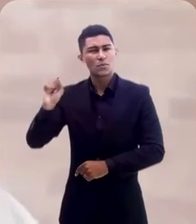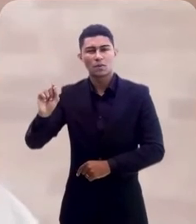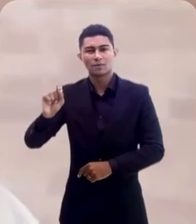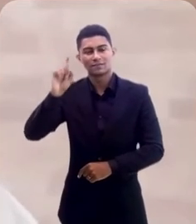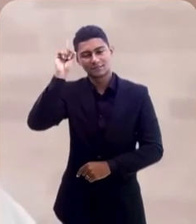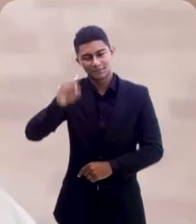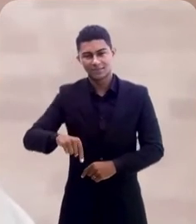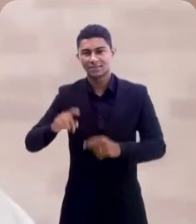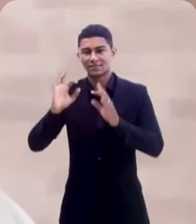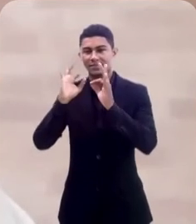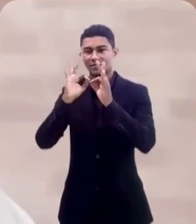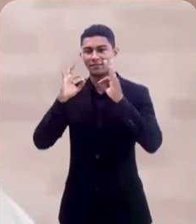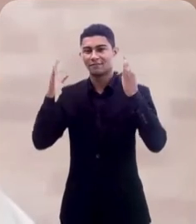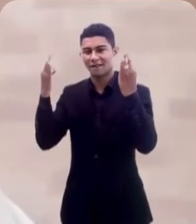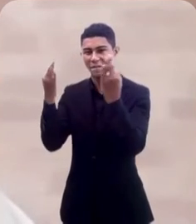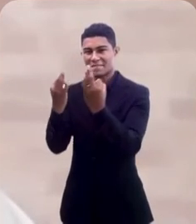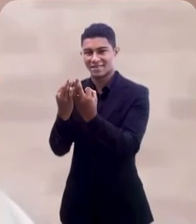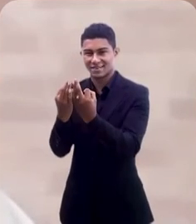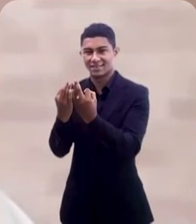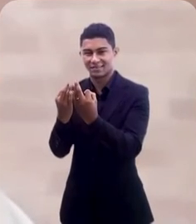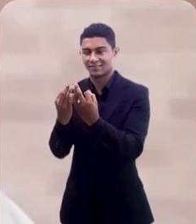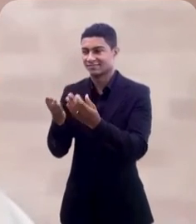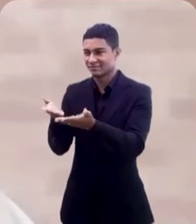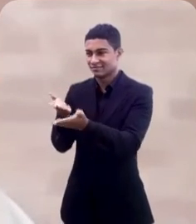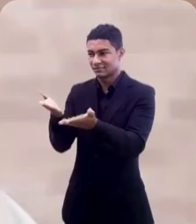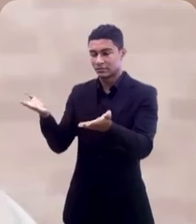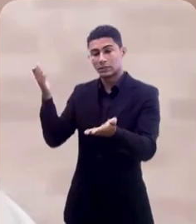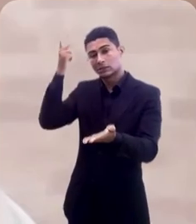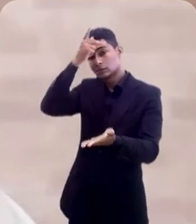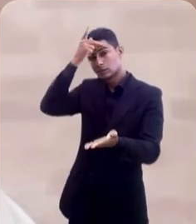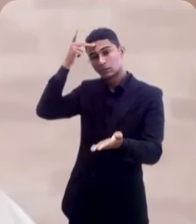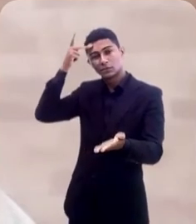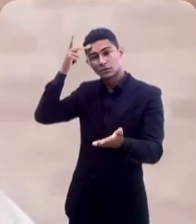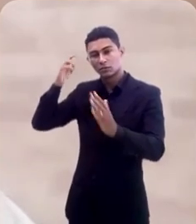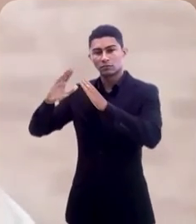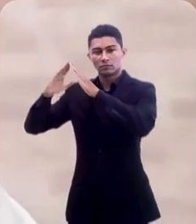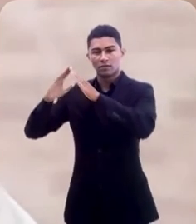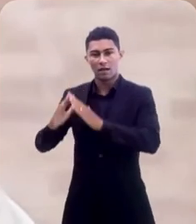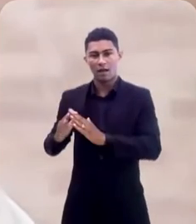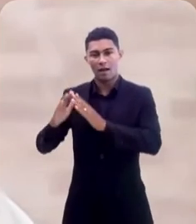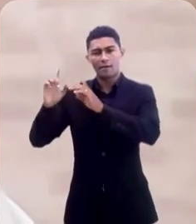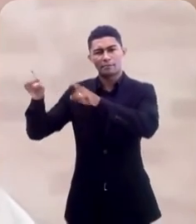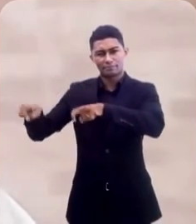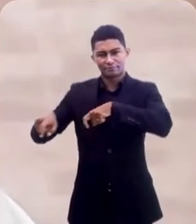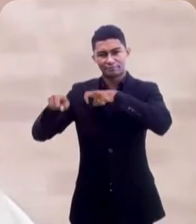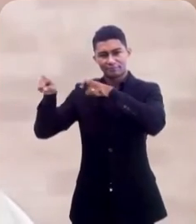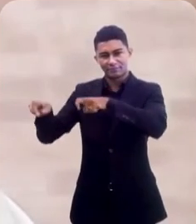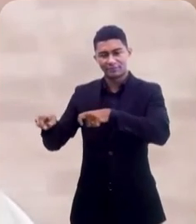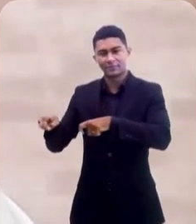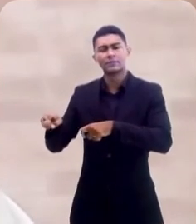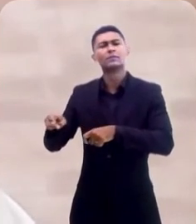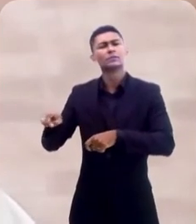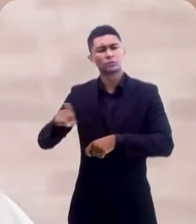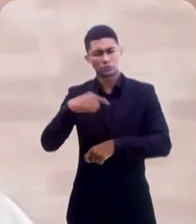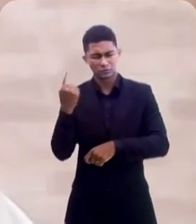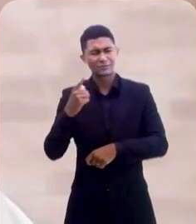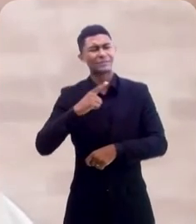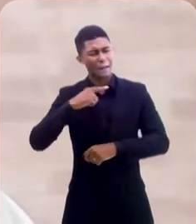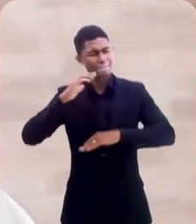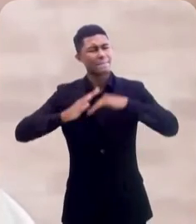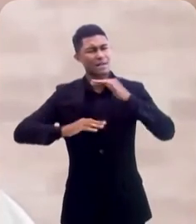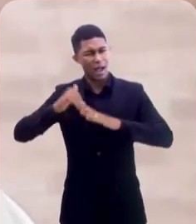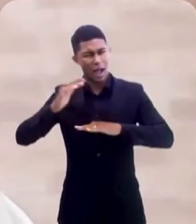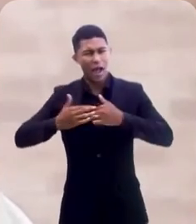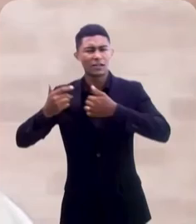a família rural fluminense. Nós temos competência, capacidade,